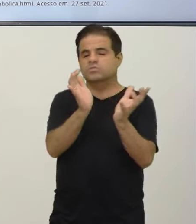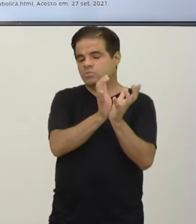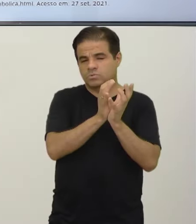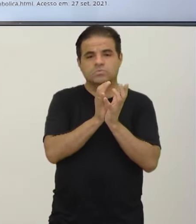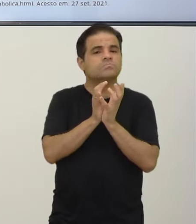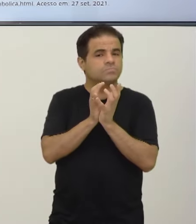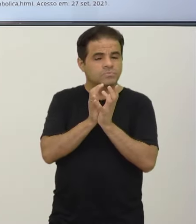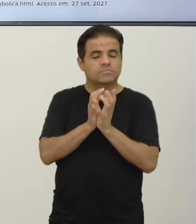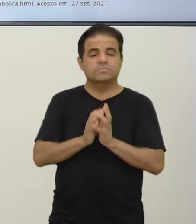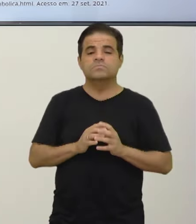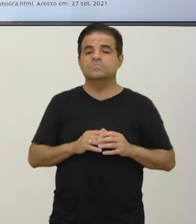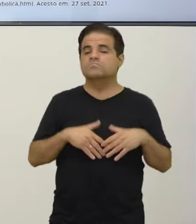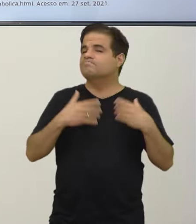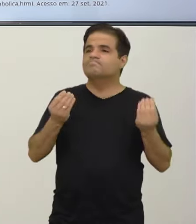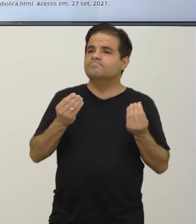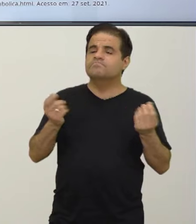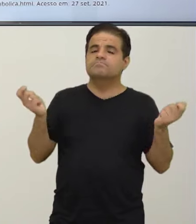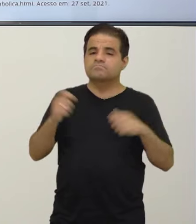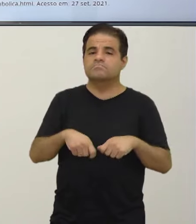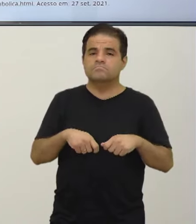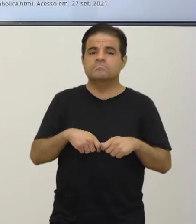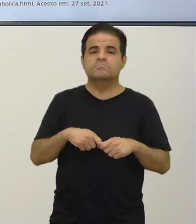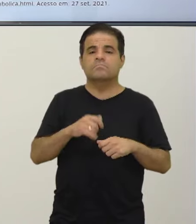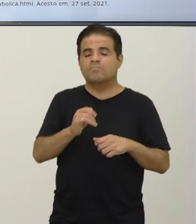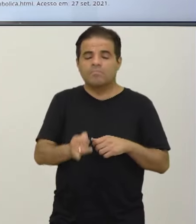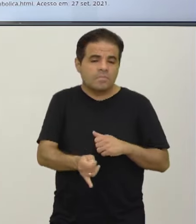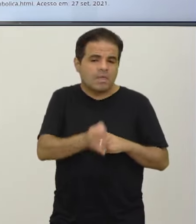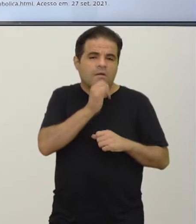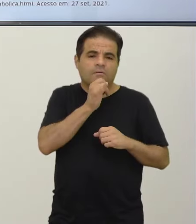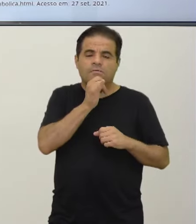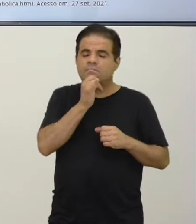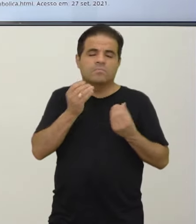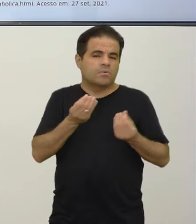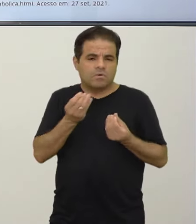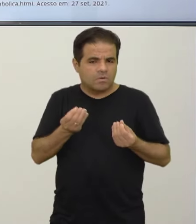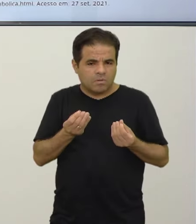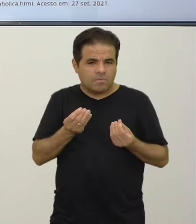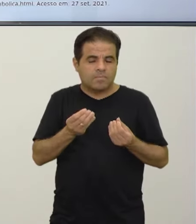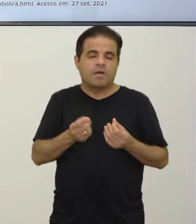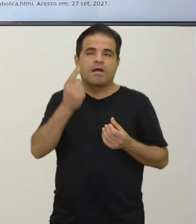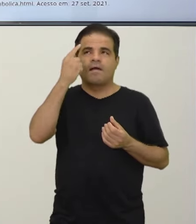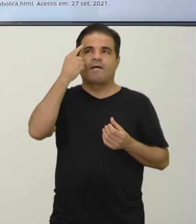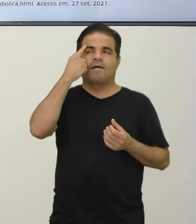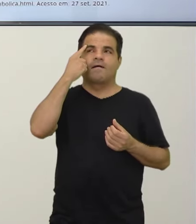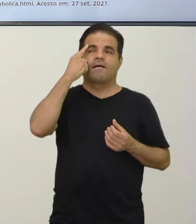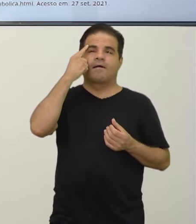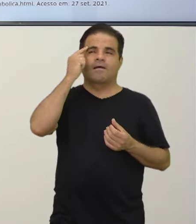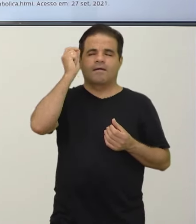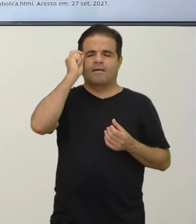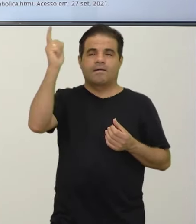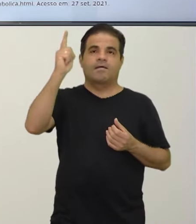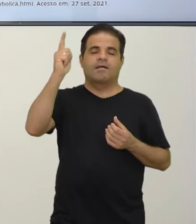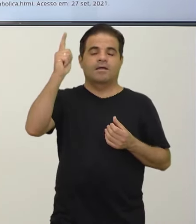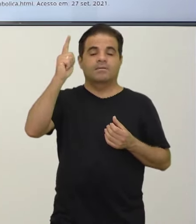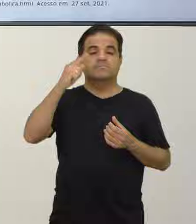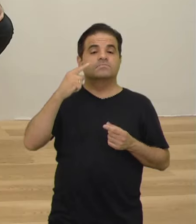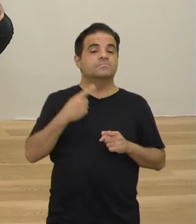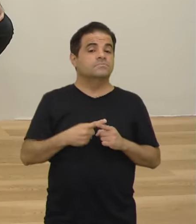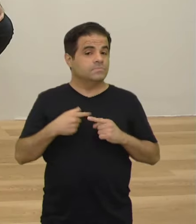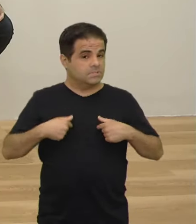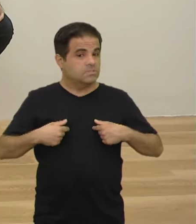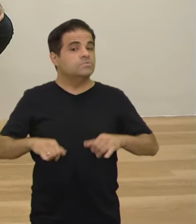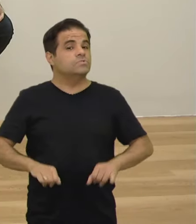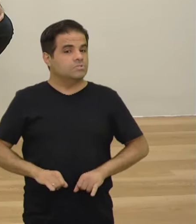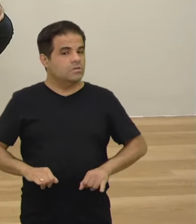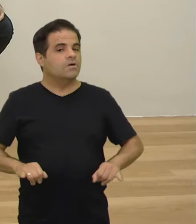tá, como a gente pode trazer isso num exemplo? Aí eu tive uma ideia. Porque eu sofria esse